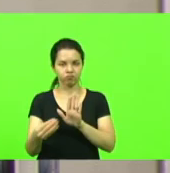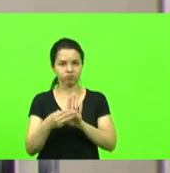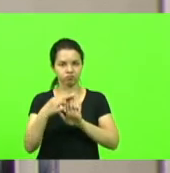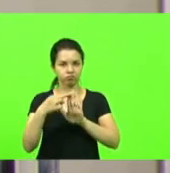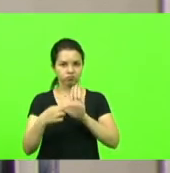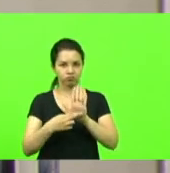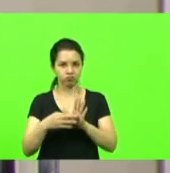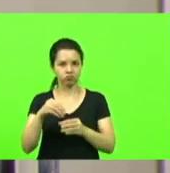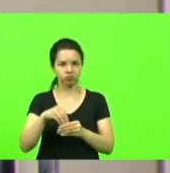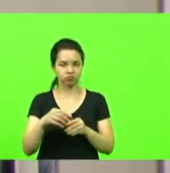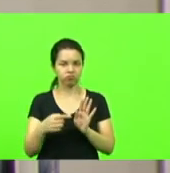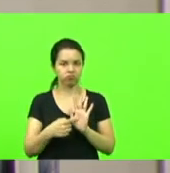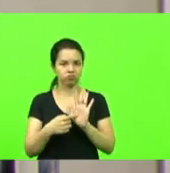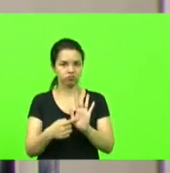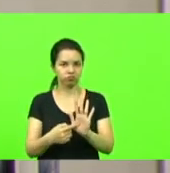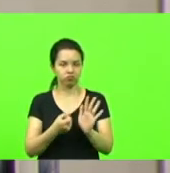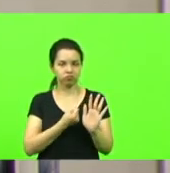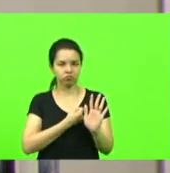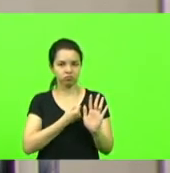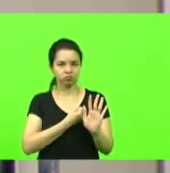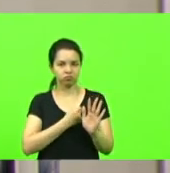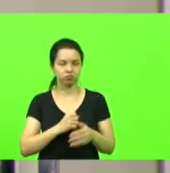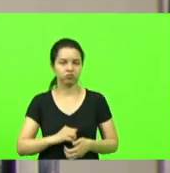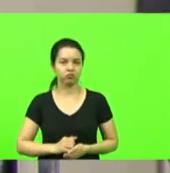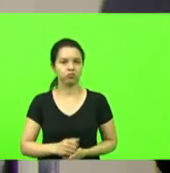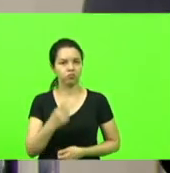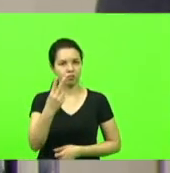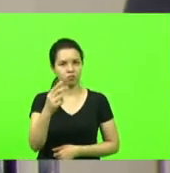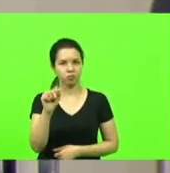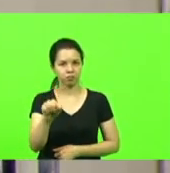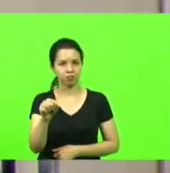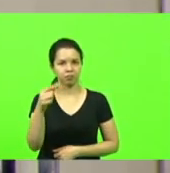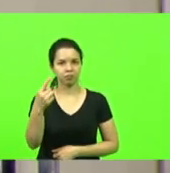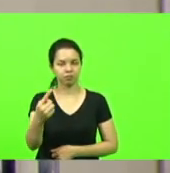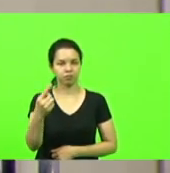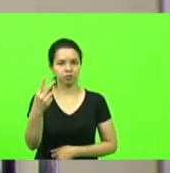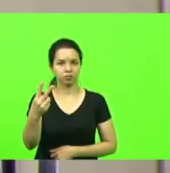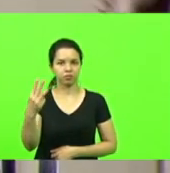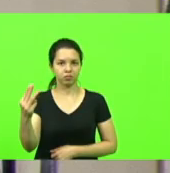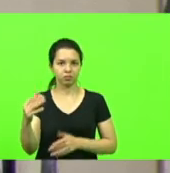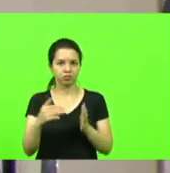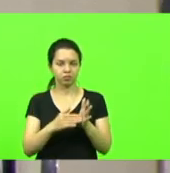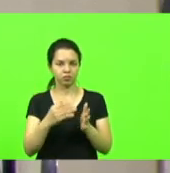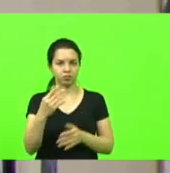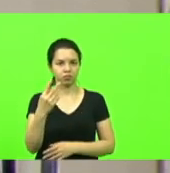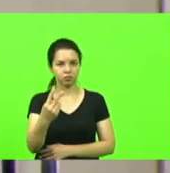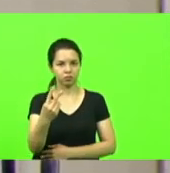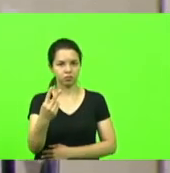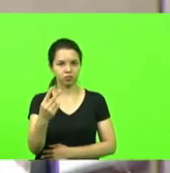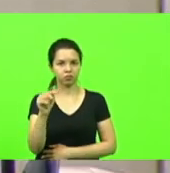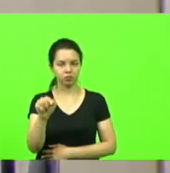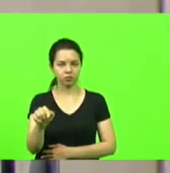as seguintes indicações. Indicações 2123 a 2146.